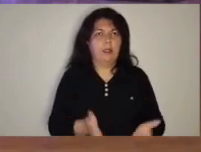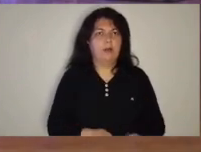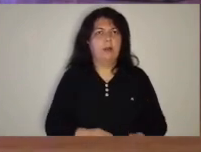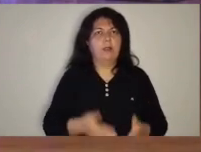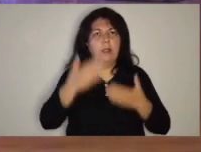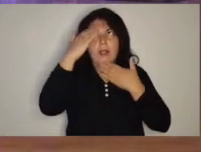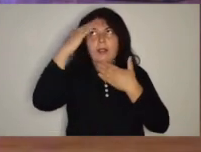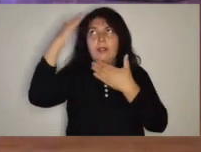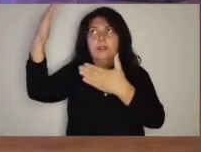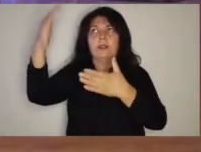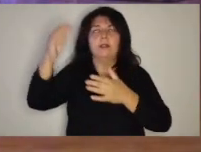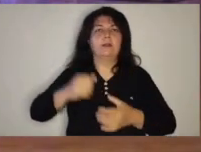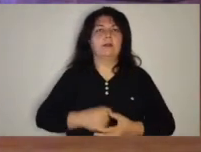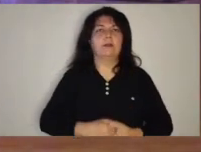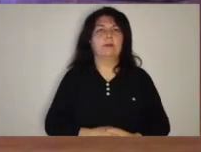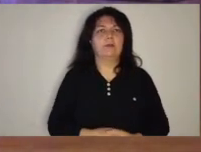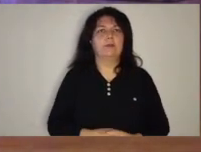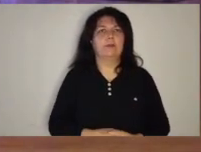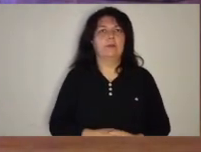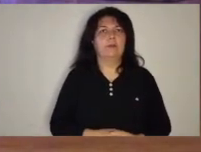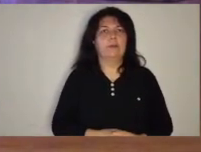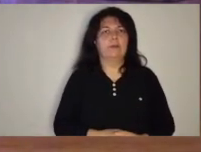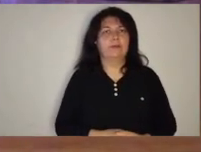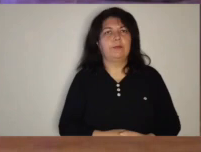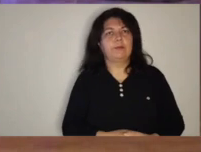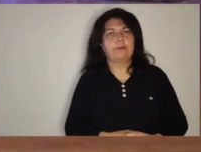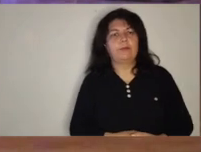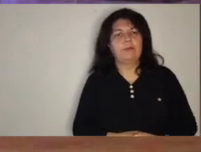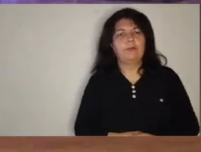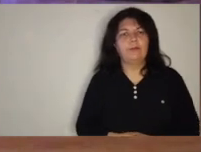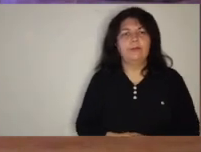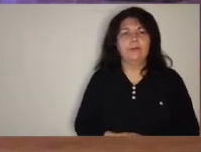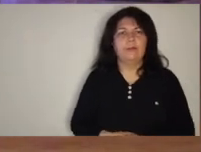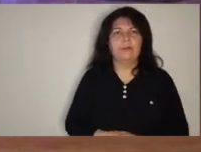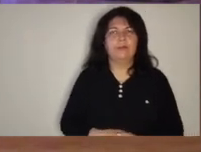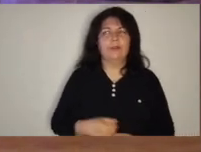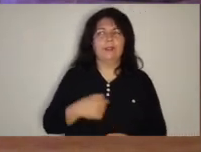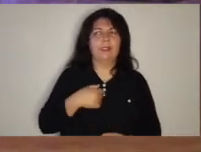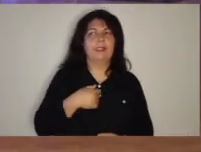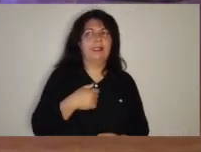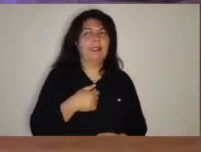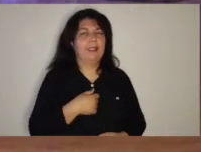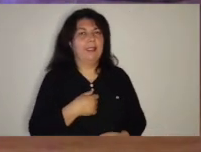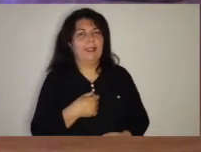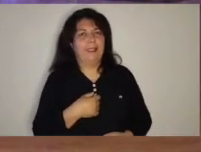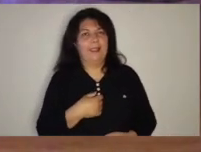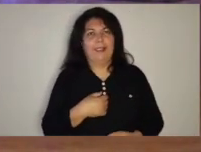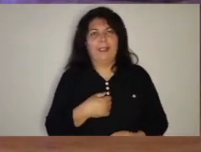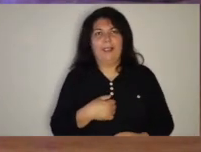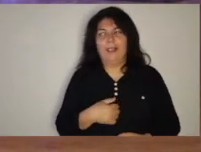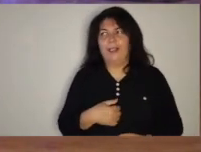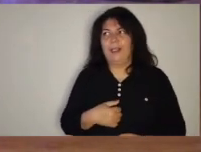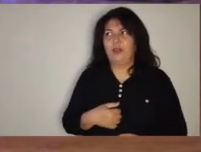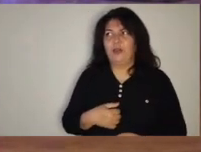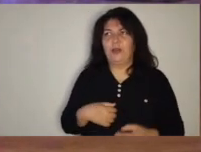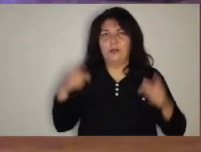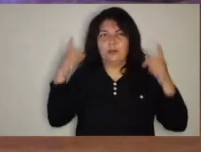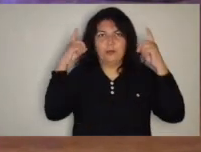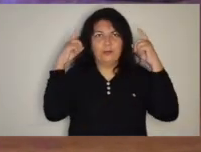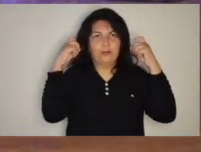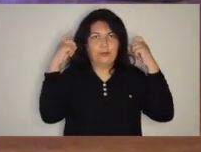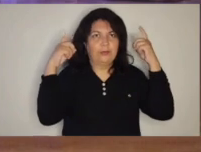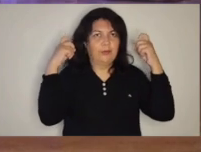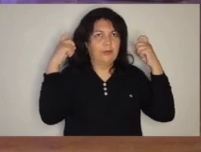Irmãos, um dia desse eu estava preocupada com as coisas. Né? Eu sou ansiosa, irmãos. Estou confessando